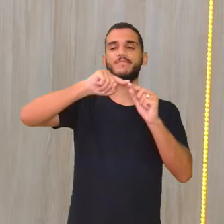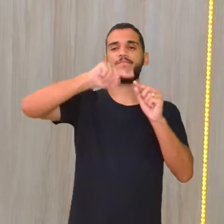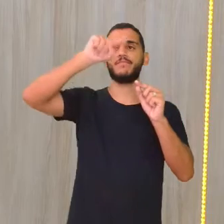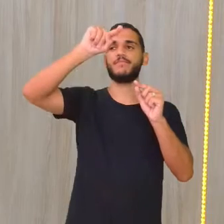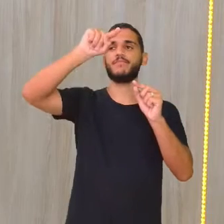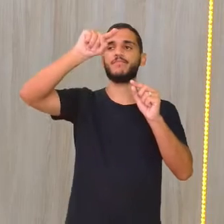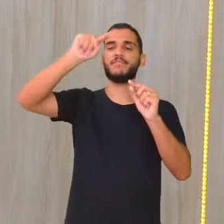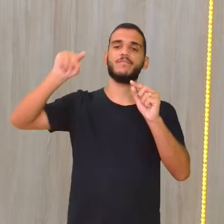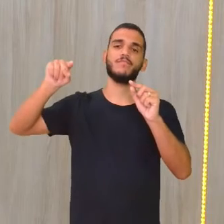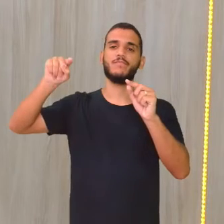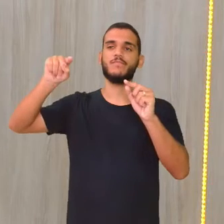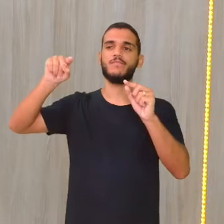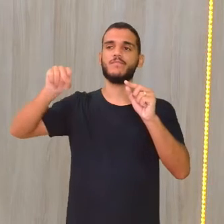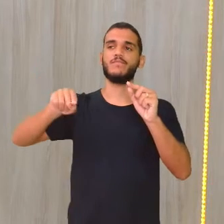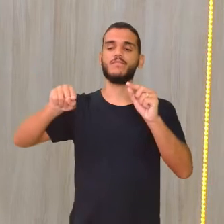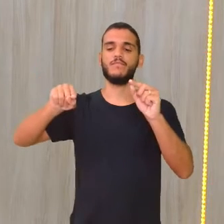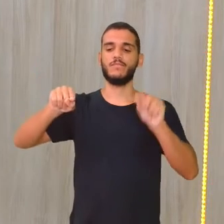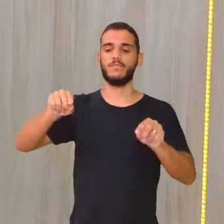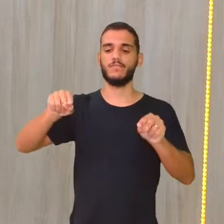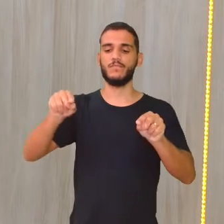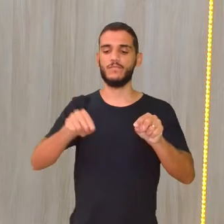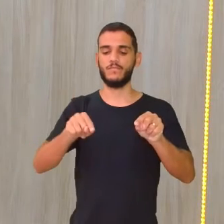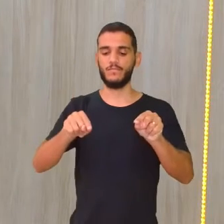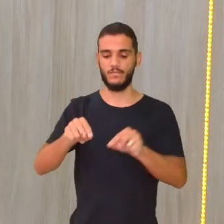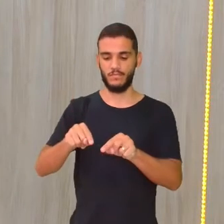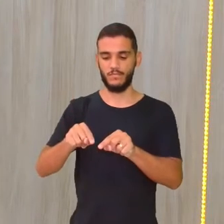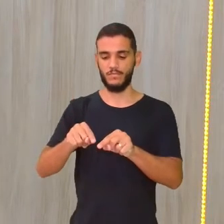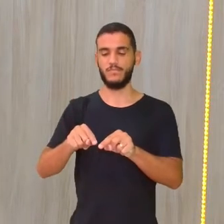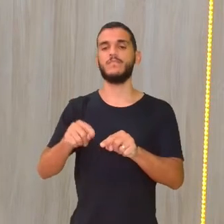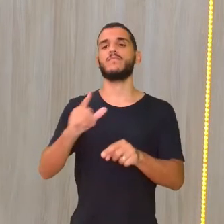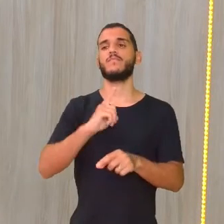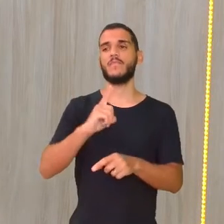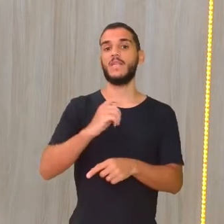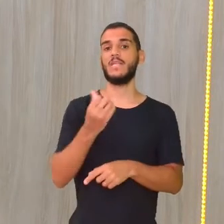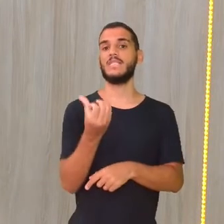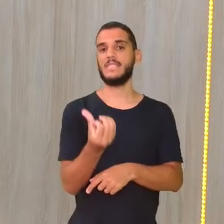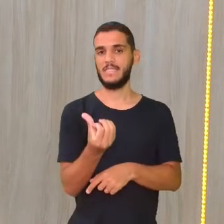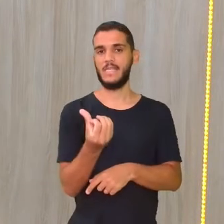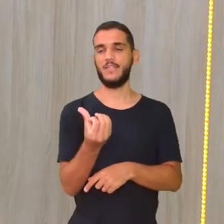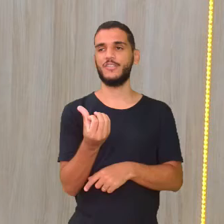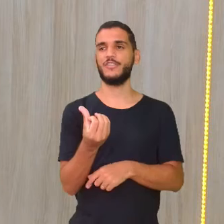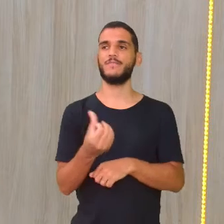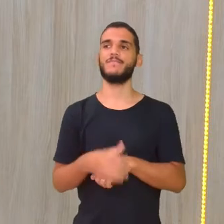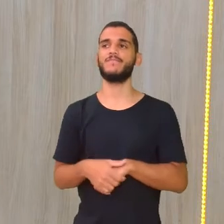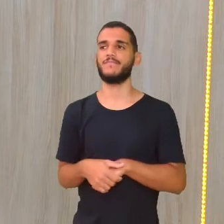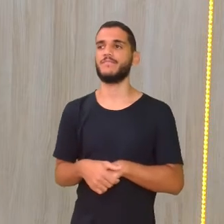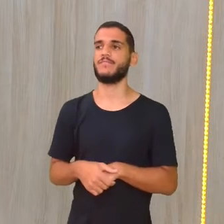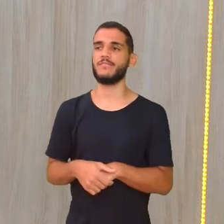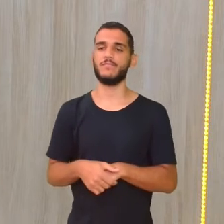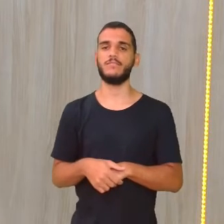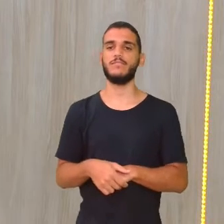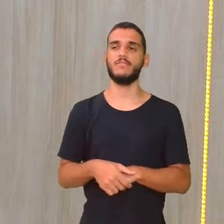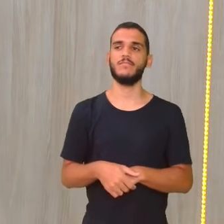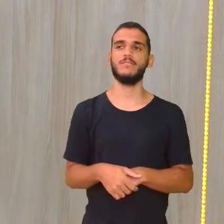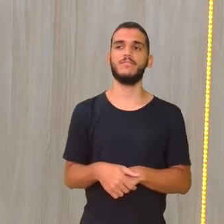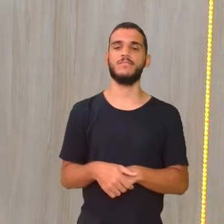contar. Por mais que eu tenha tentado subir aqui o hexágono, eu sabia que ia ficar